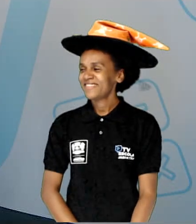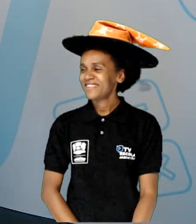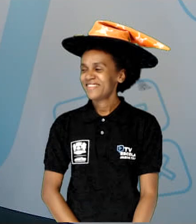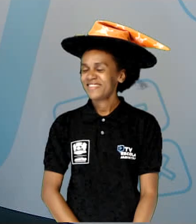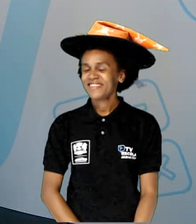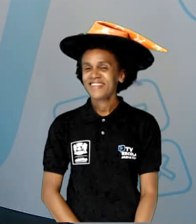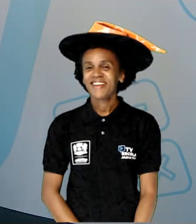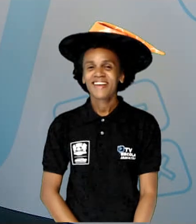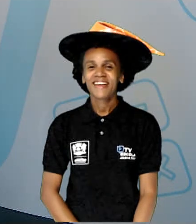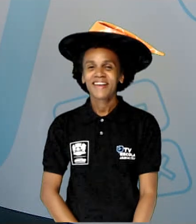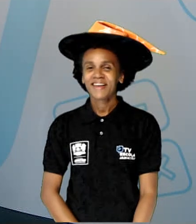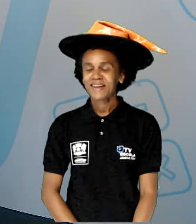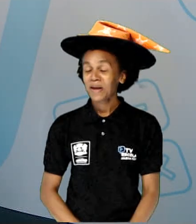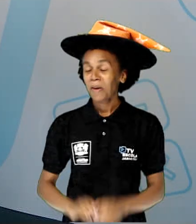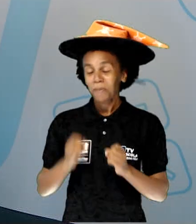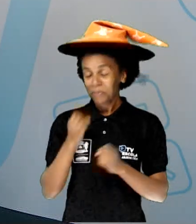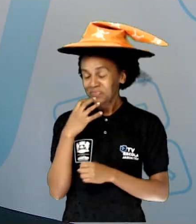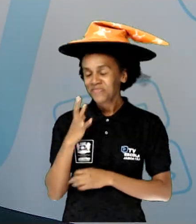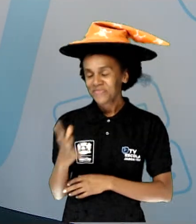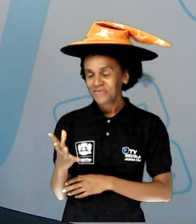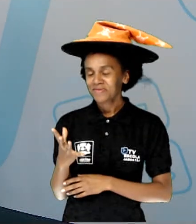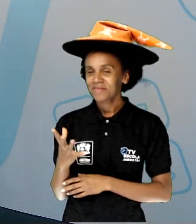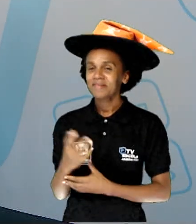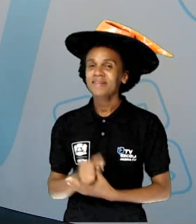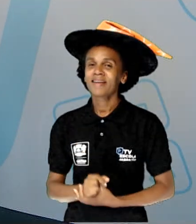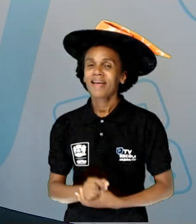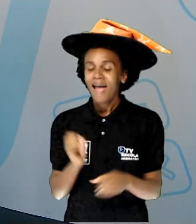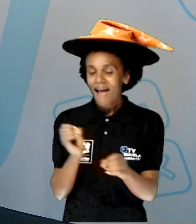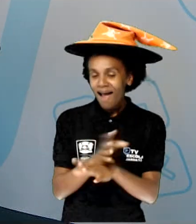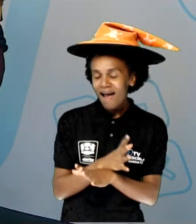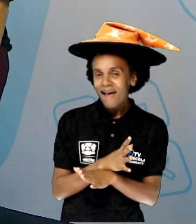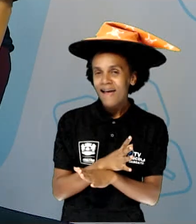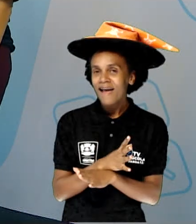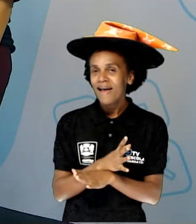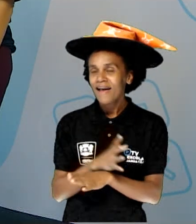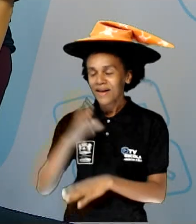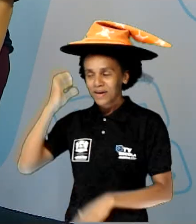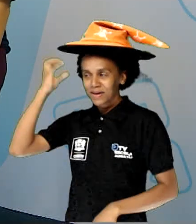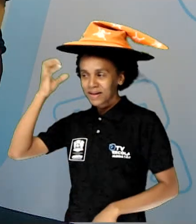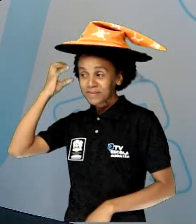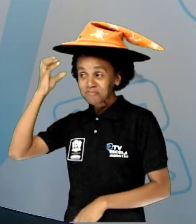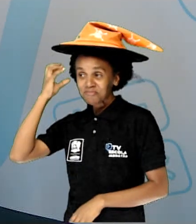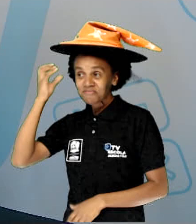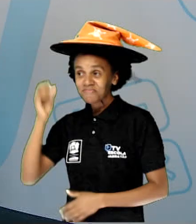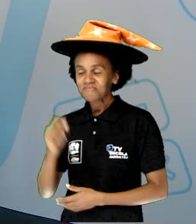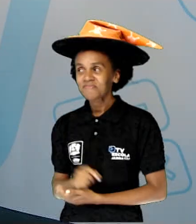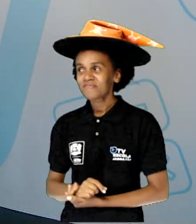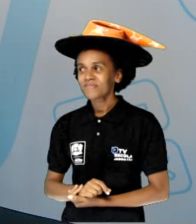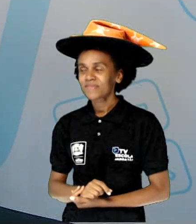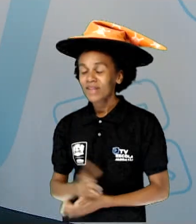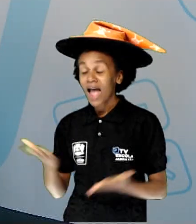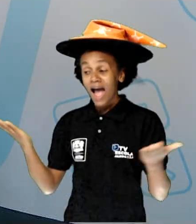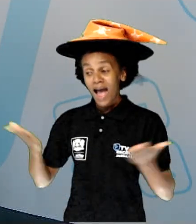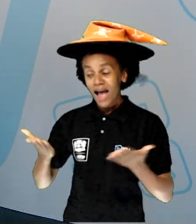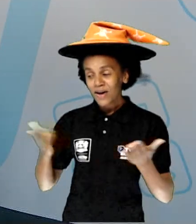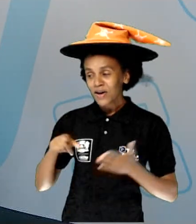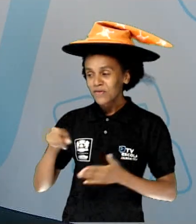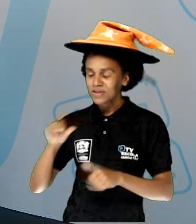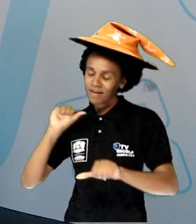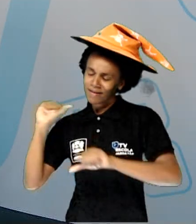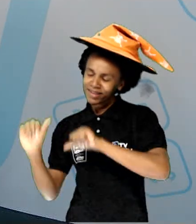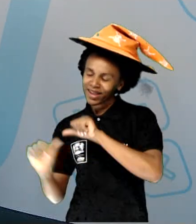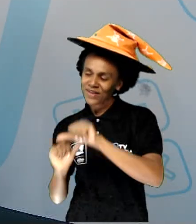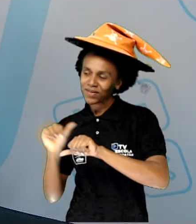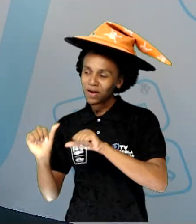Ai meu Deus tá bom o feitiço está desfeito pitombinha zip zap zup agora você vai se